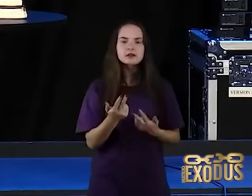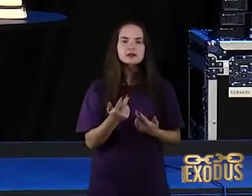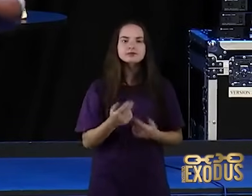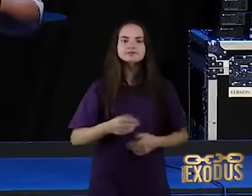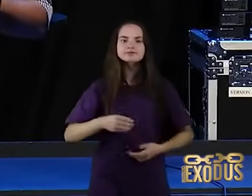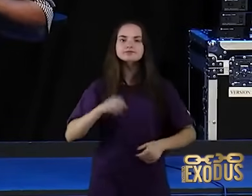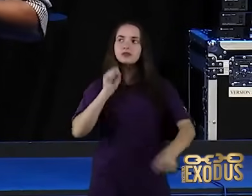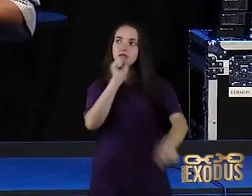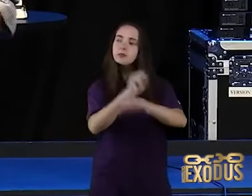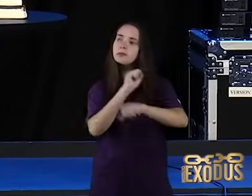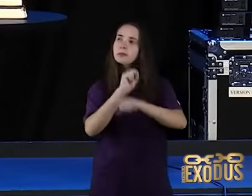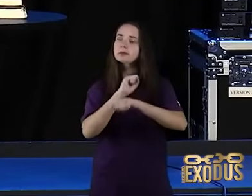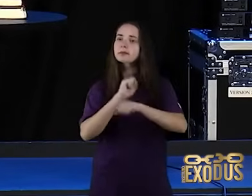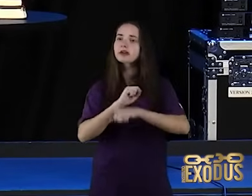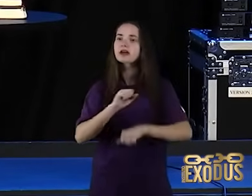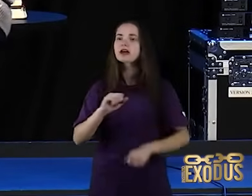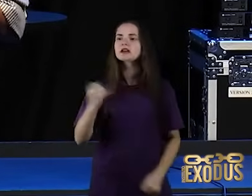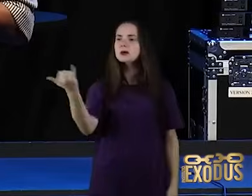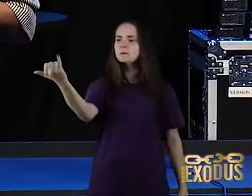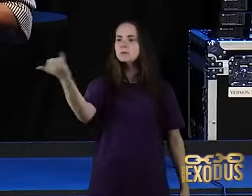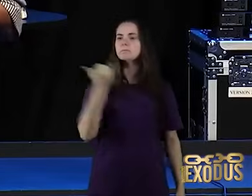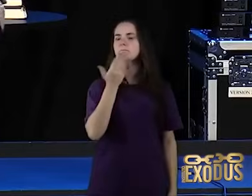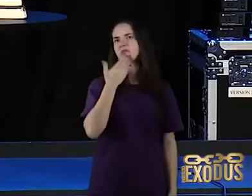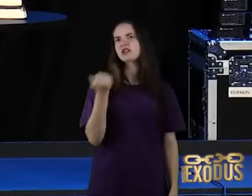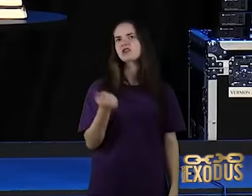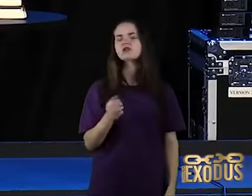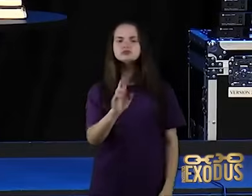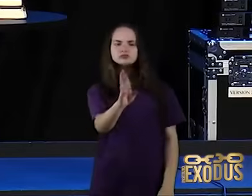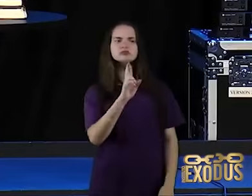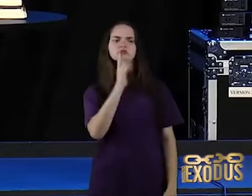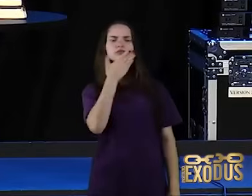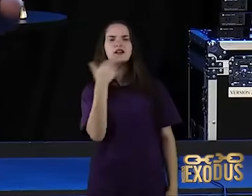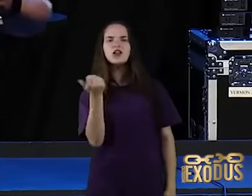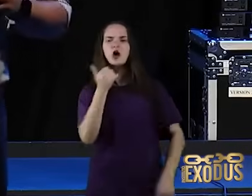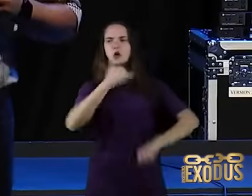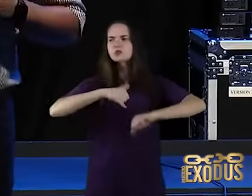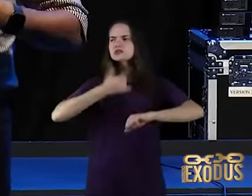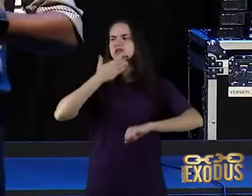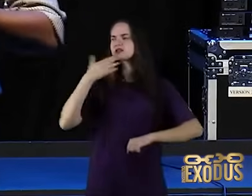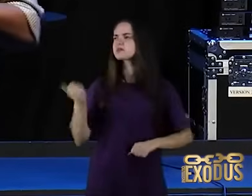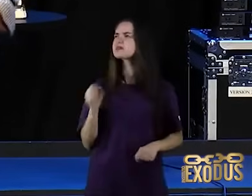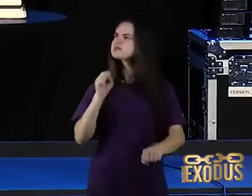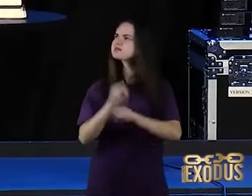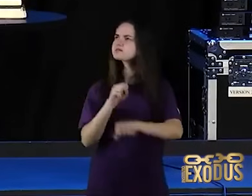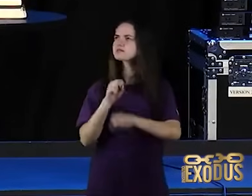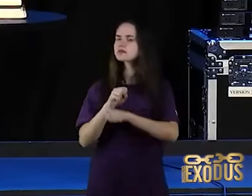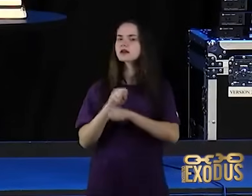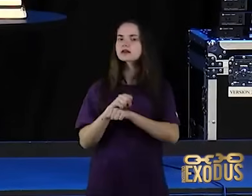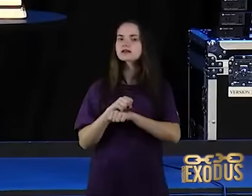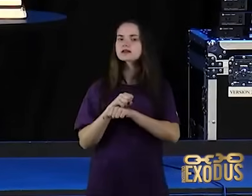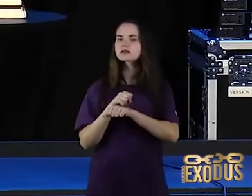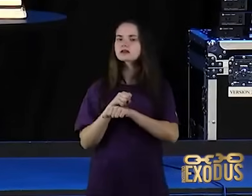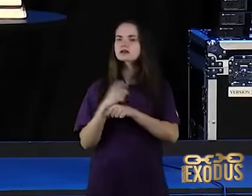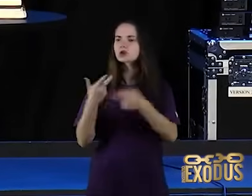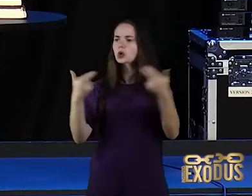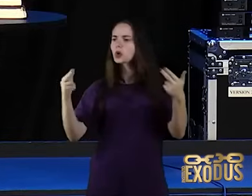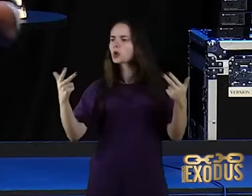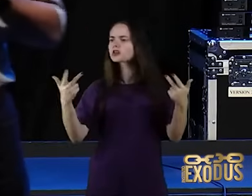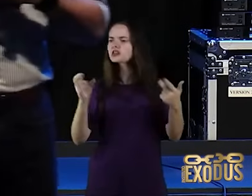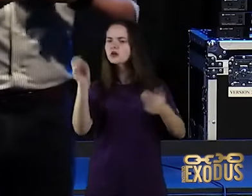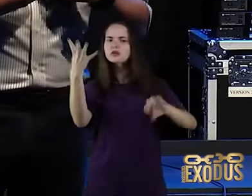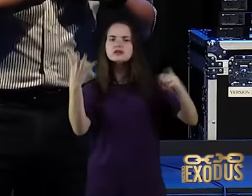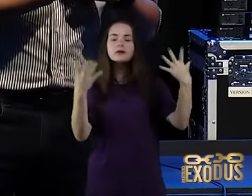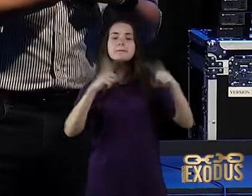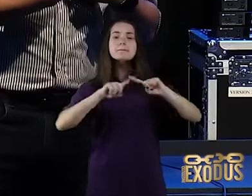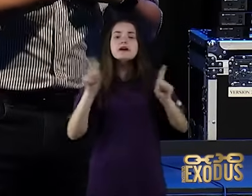esperando uma profecia melhor esperando uma resposta uma unção melhor quando na verdade a vida dele tem que mudar quando é que a minha